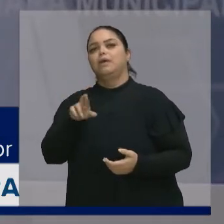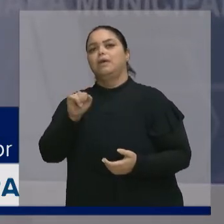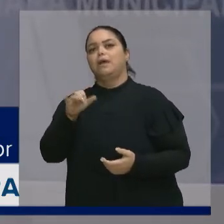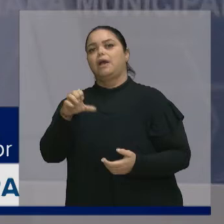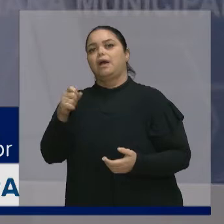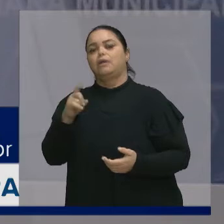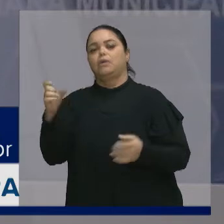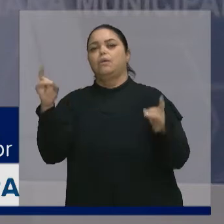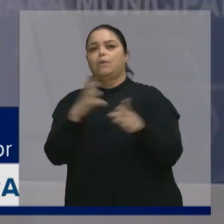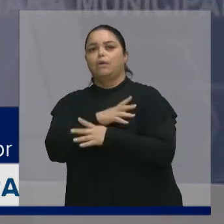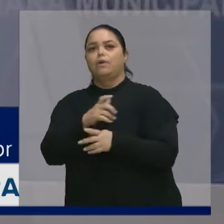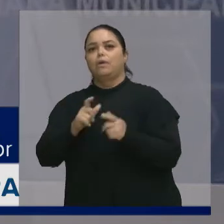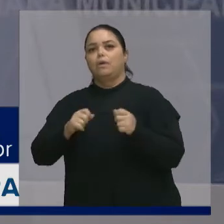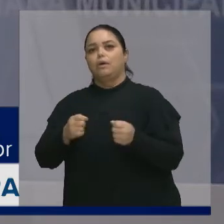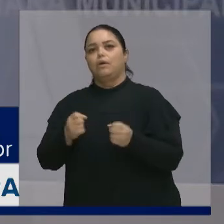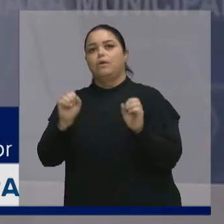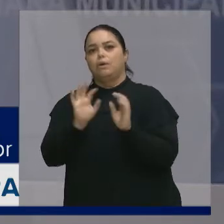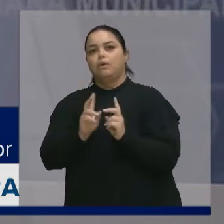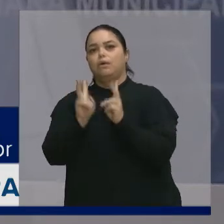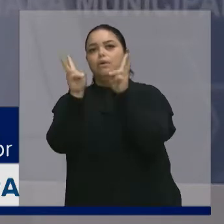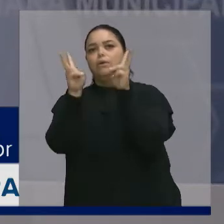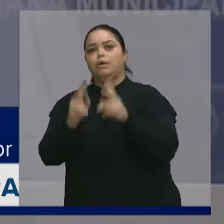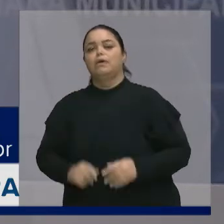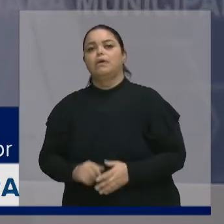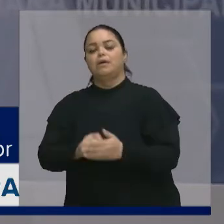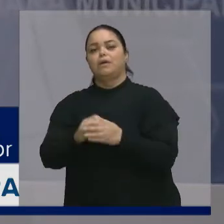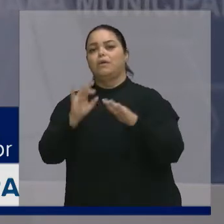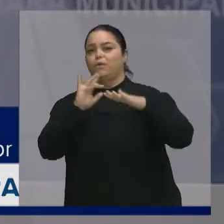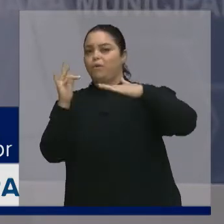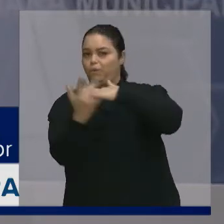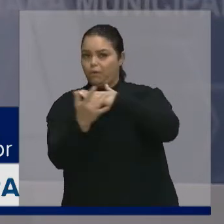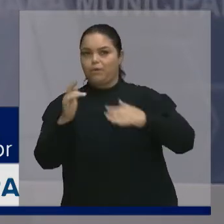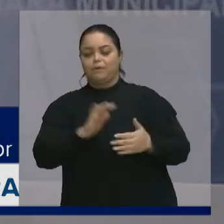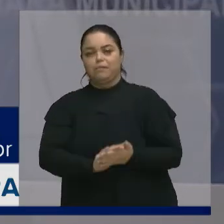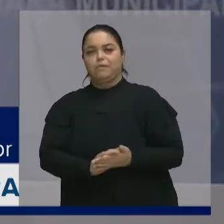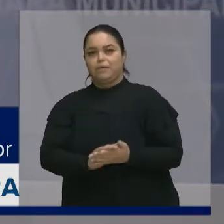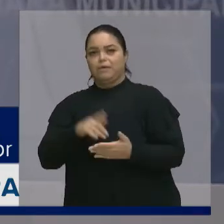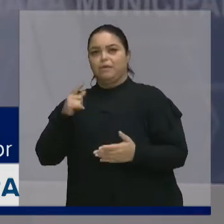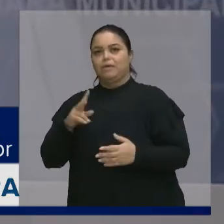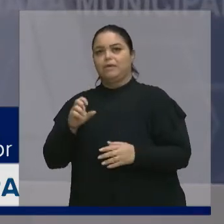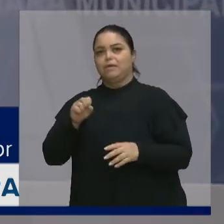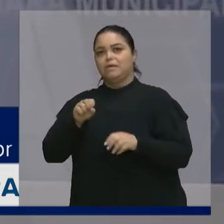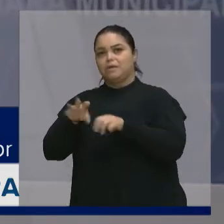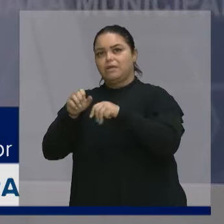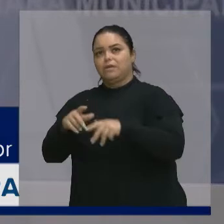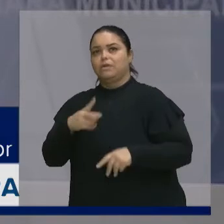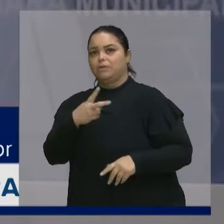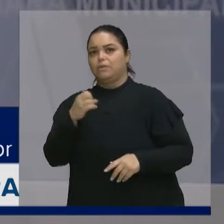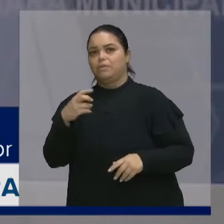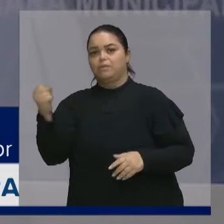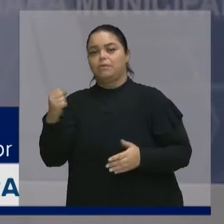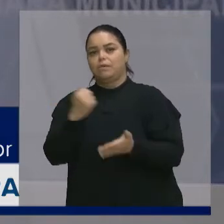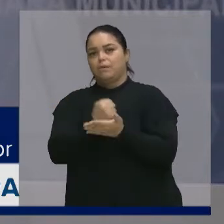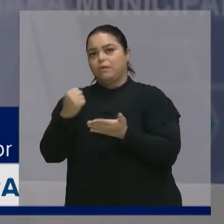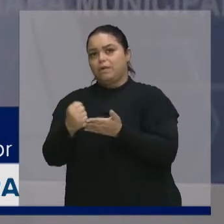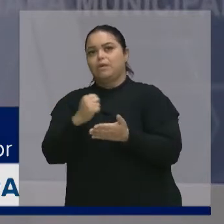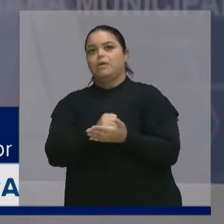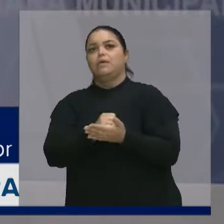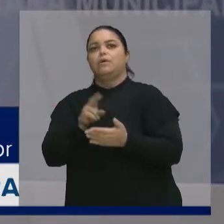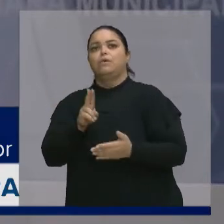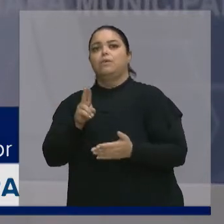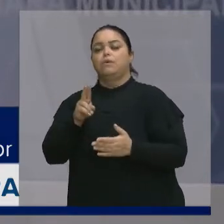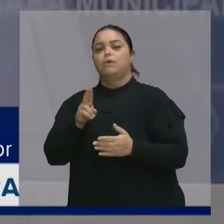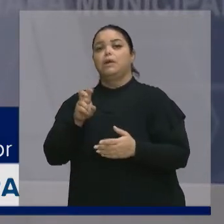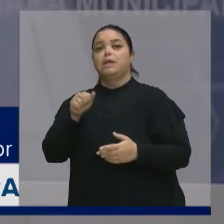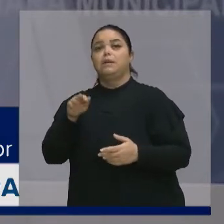encerrado o contrato com a TV Vanguarda, migrou para as redes sociais. Em setembro de 2020, assinou contrato com a Unimed São José